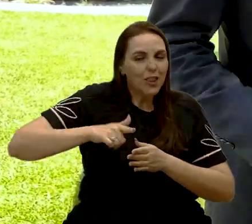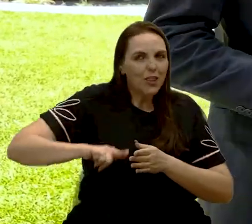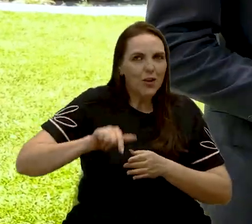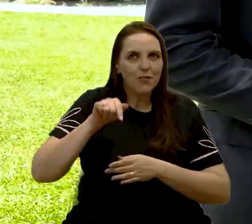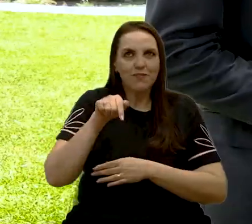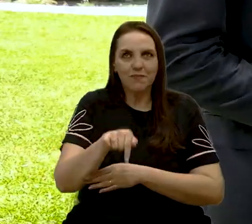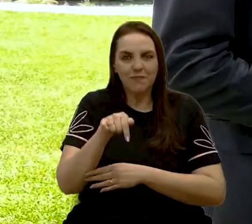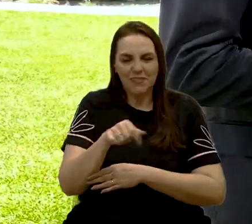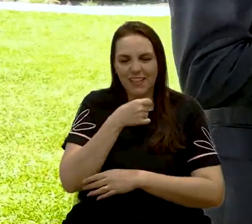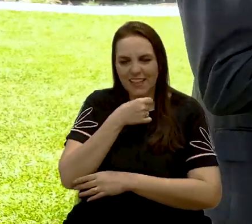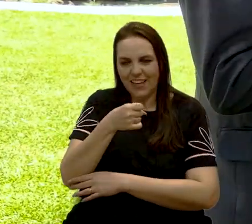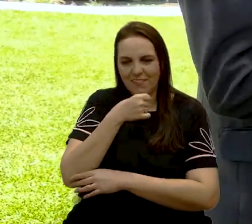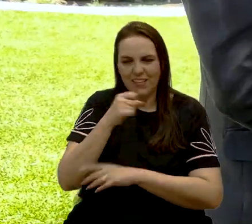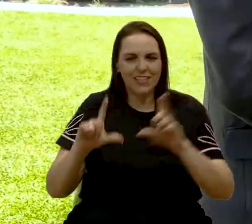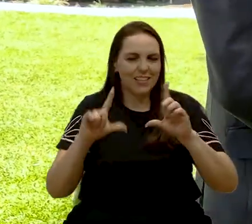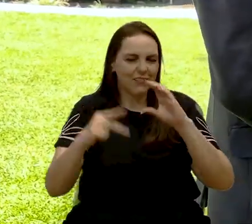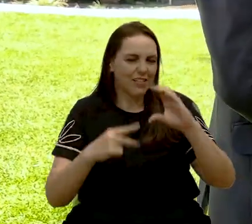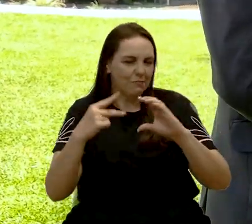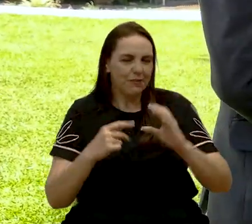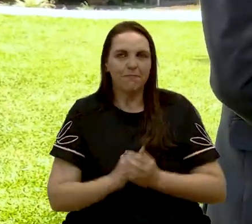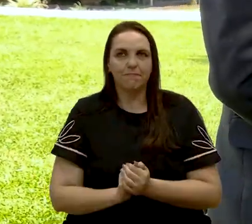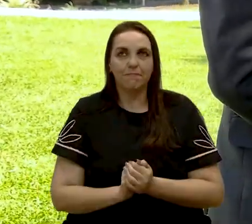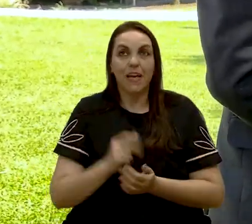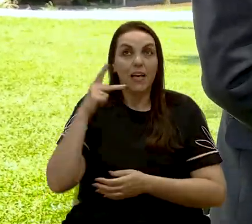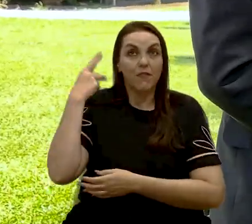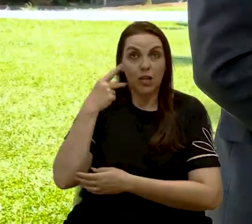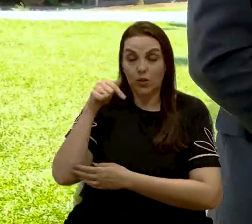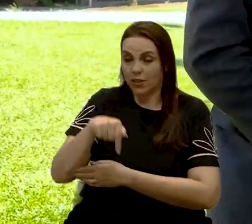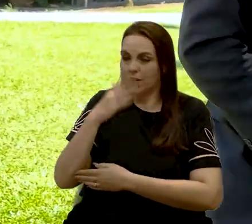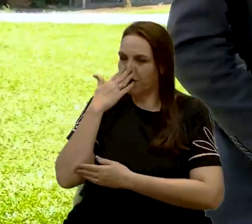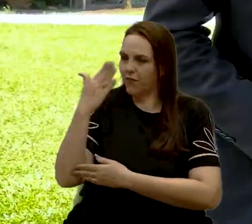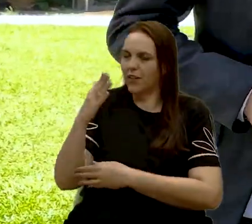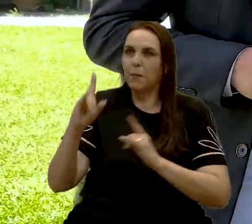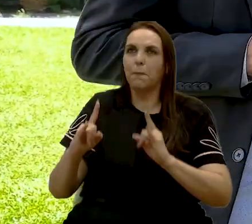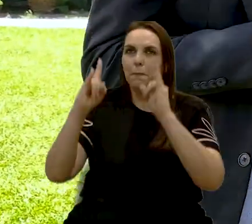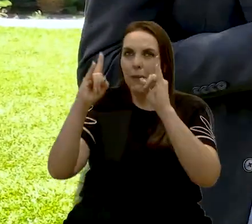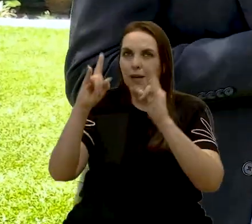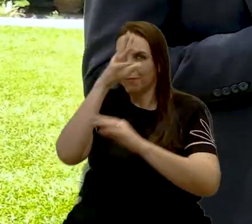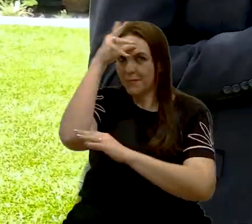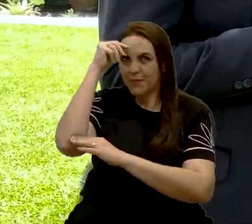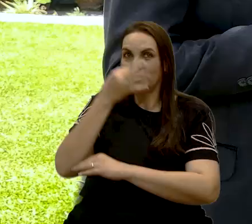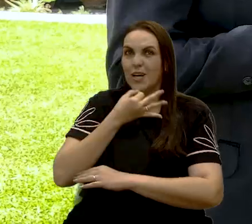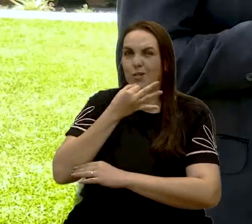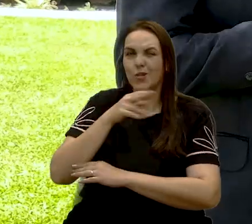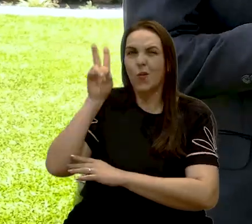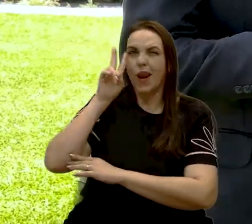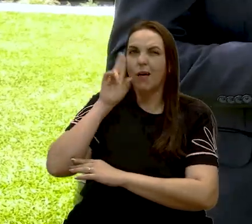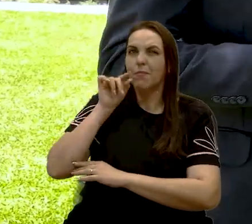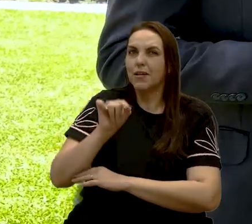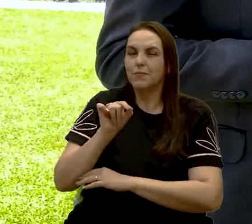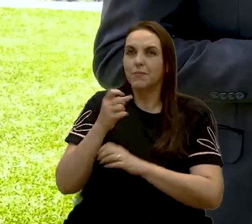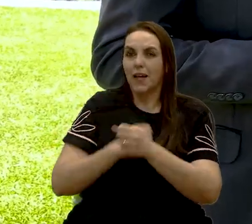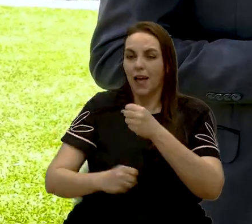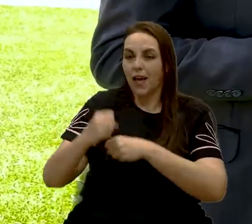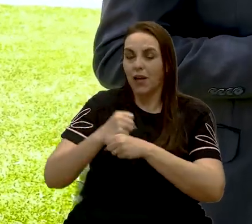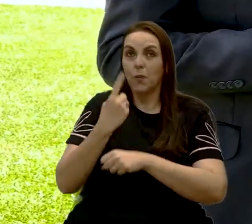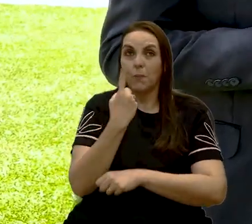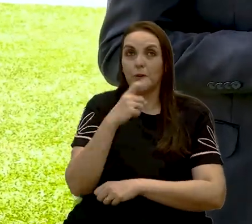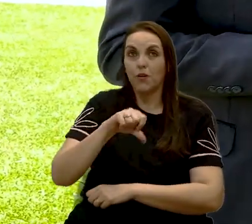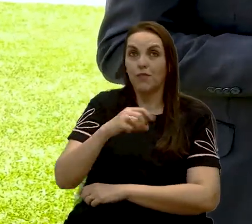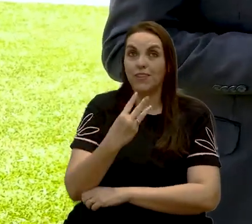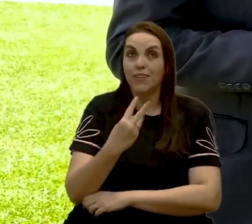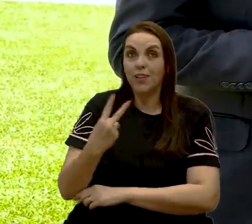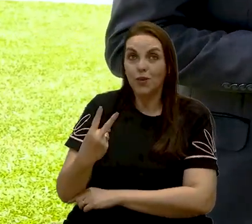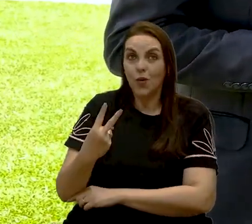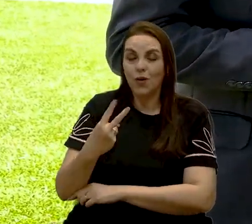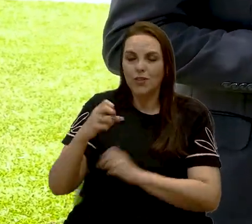aqui concedendo a entrevista à TV Câmara. Muito bem. Vereador, estamos aqui em frente ao prédio da Prefeitura de Caxias. Isso me lembra que no ano de 32